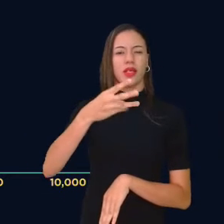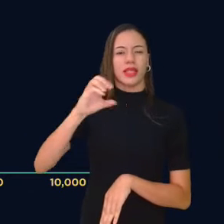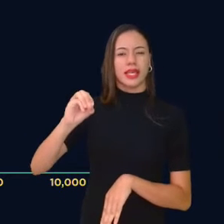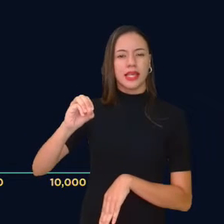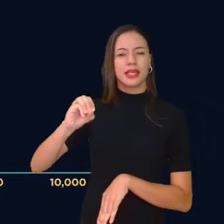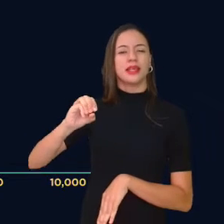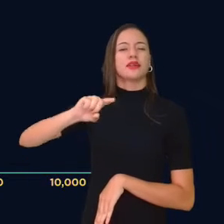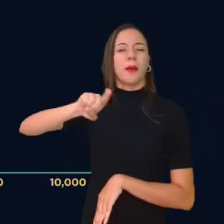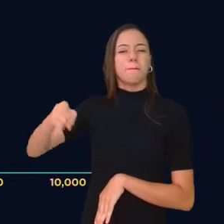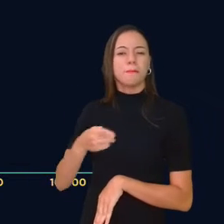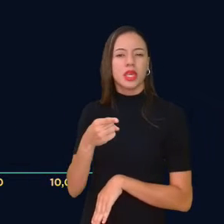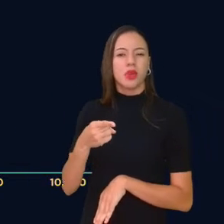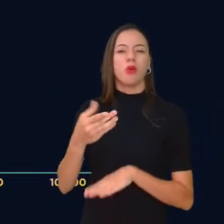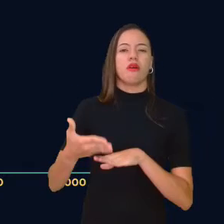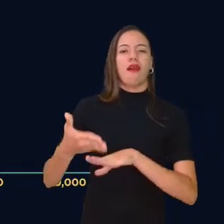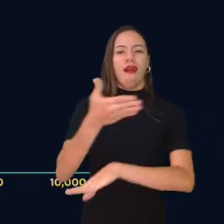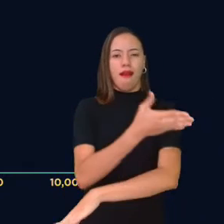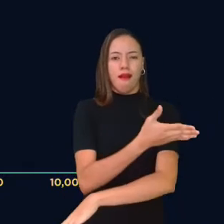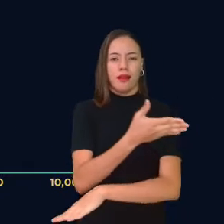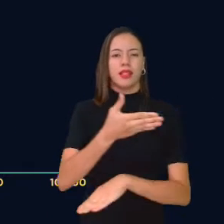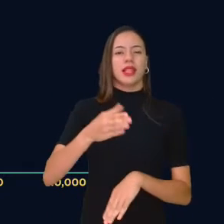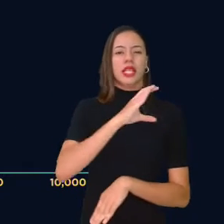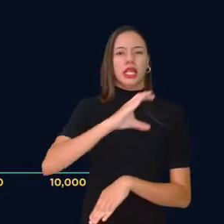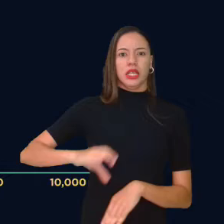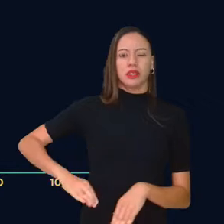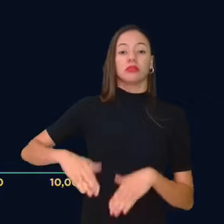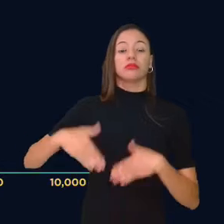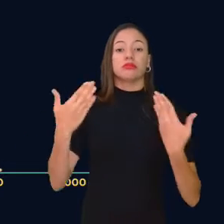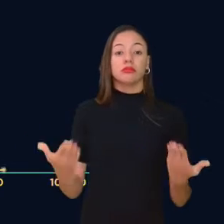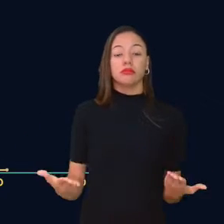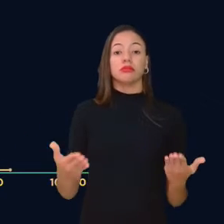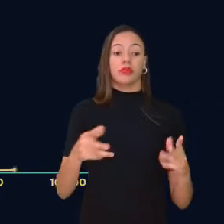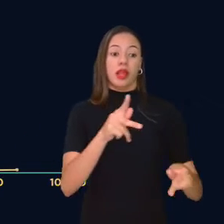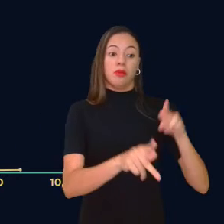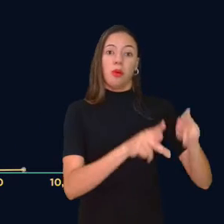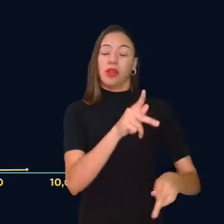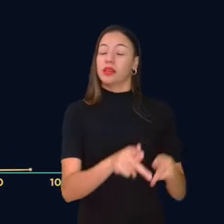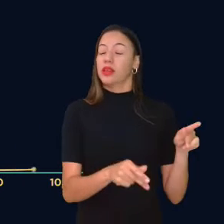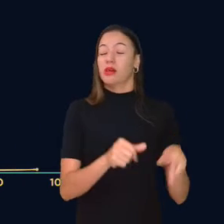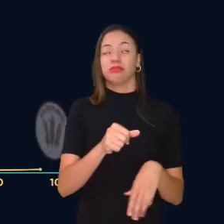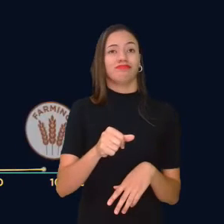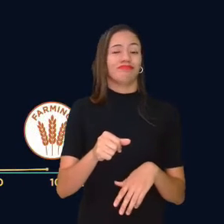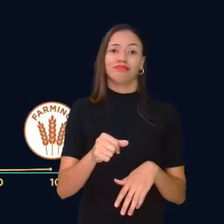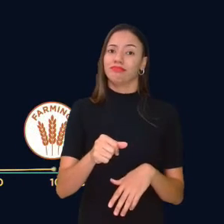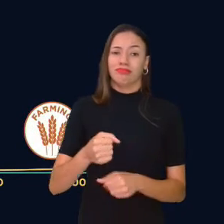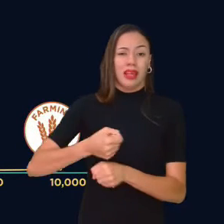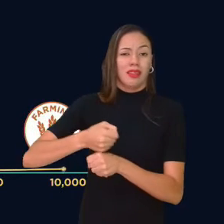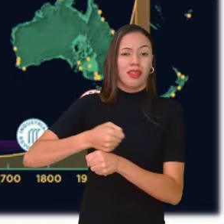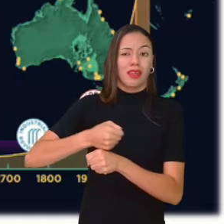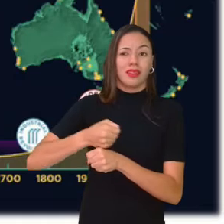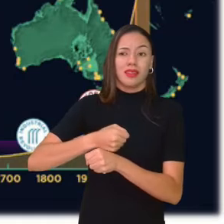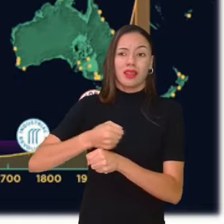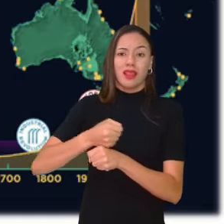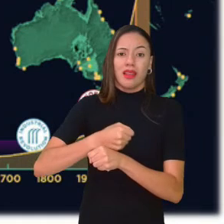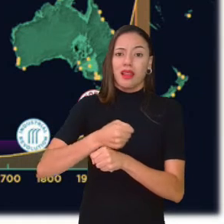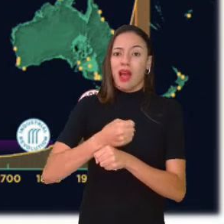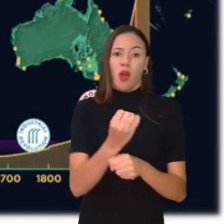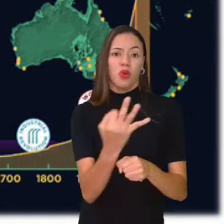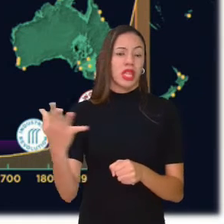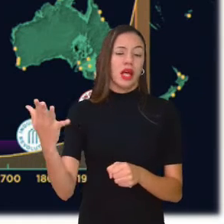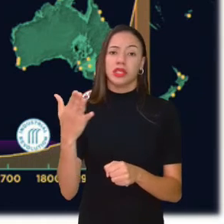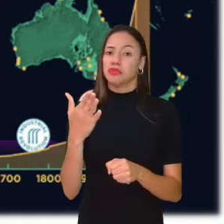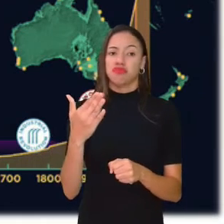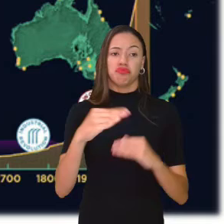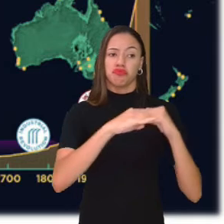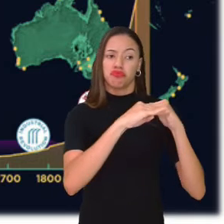Cristo, 20 mil anos antes de Cristo. Então essa população, ela durante muito tempo aí, ela foi bastante baixa. Só que hoje em